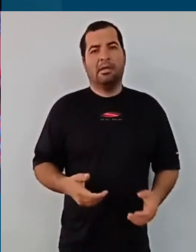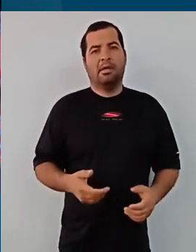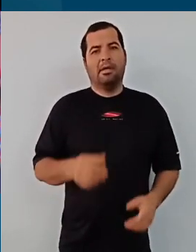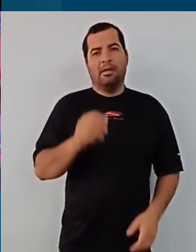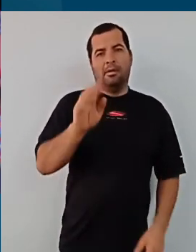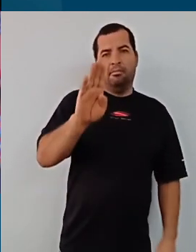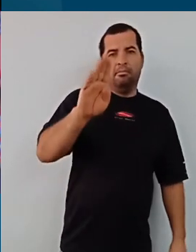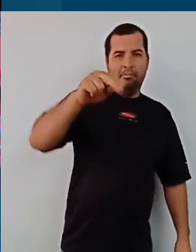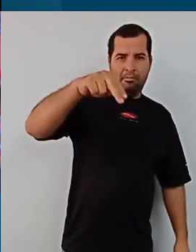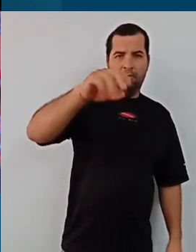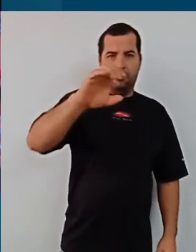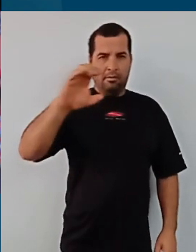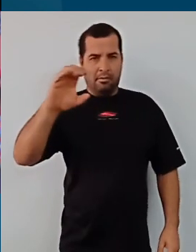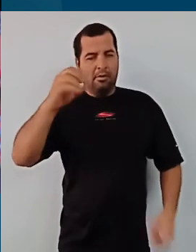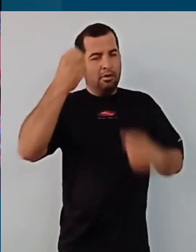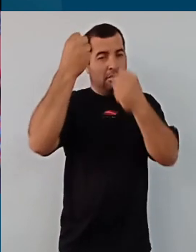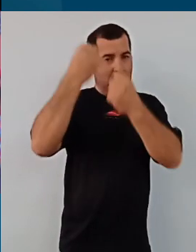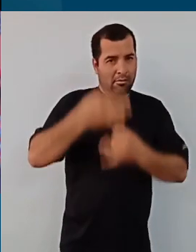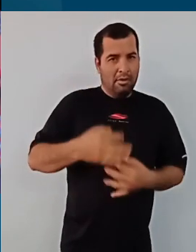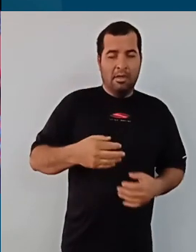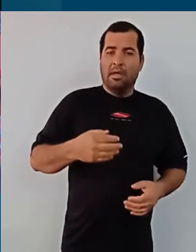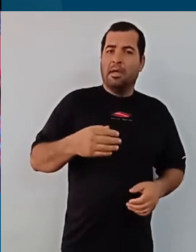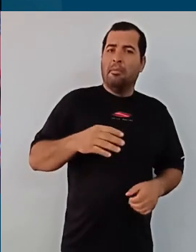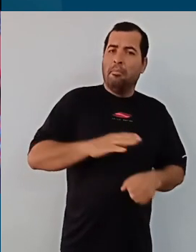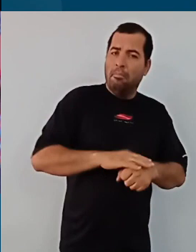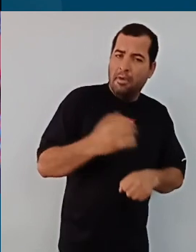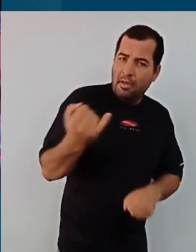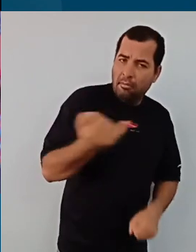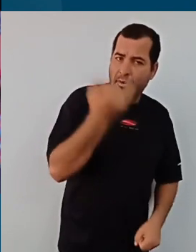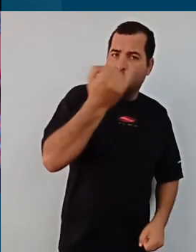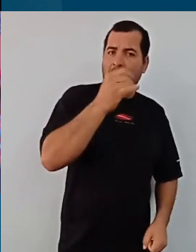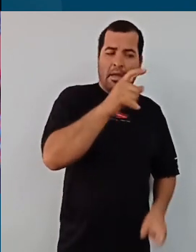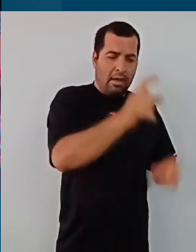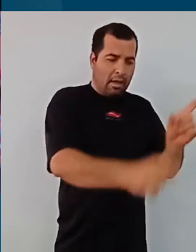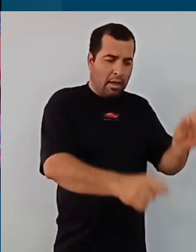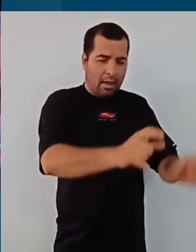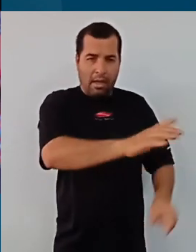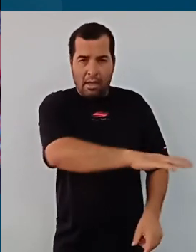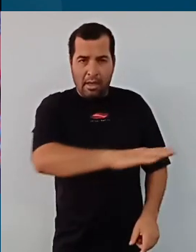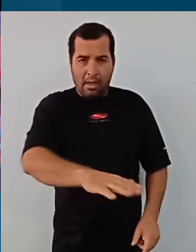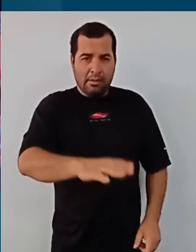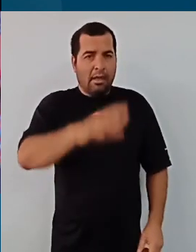é essencial que o aluno aprenda naquela série.